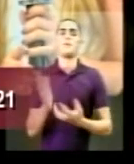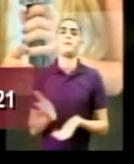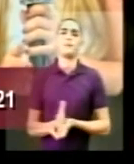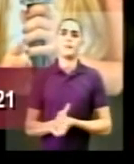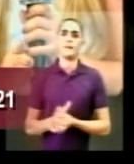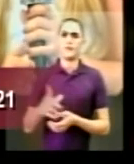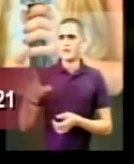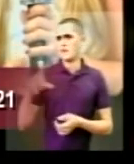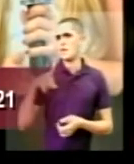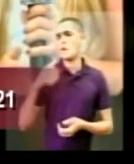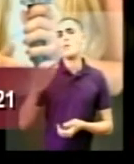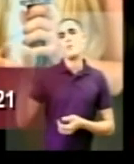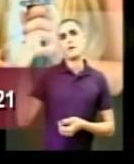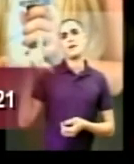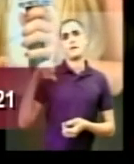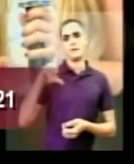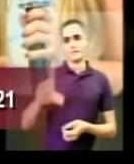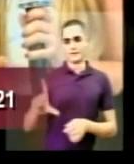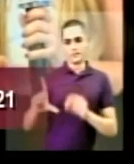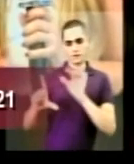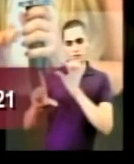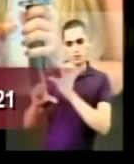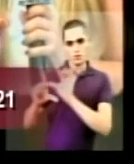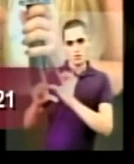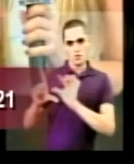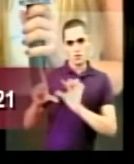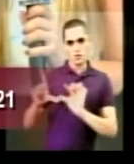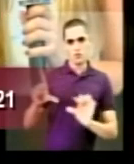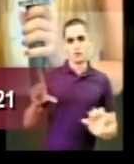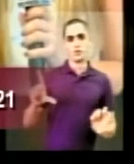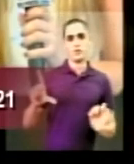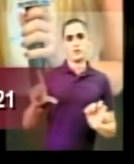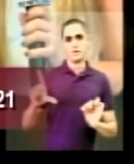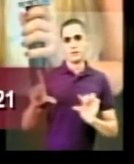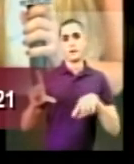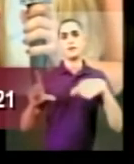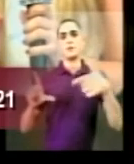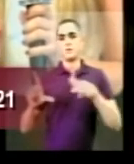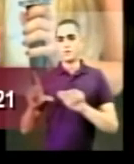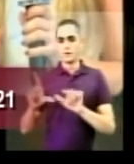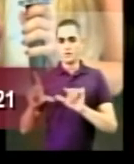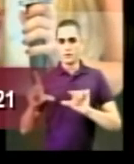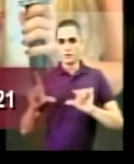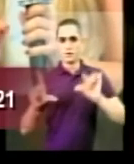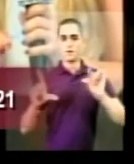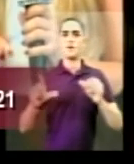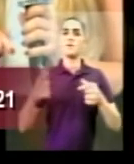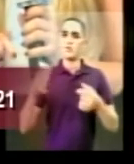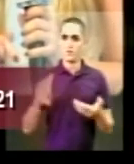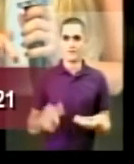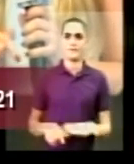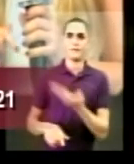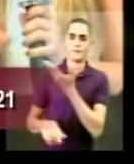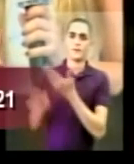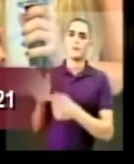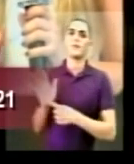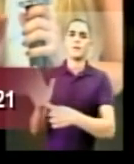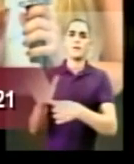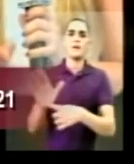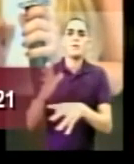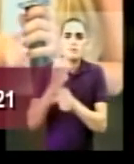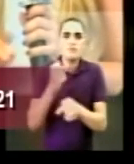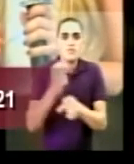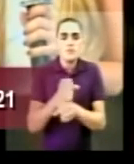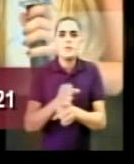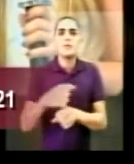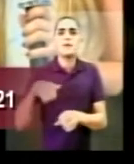vocês, da semana 1 para a semana 2, os casos leves, ela deu essa leve tendência de queda do número de casos na média,